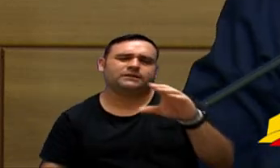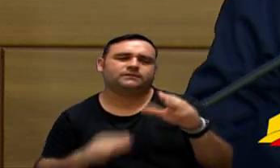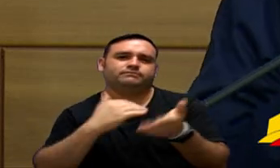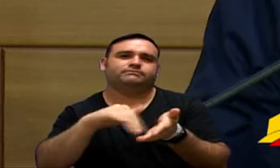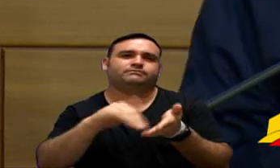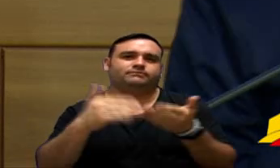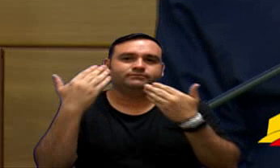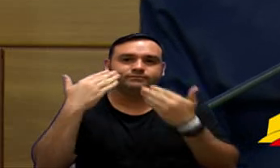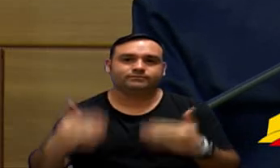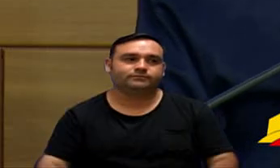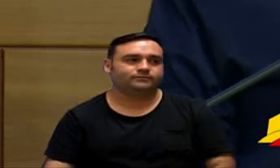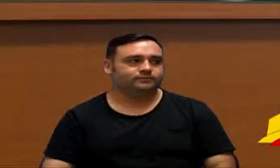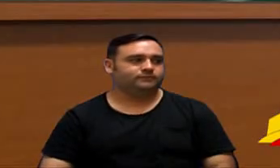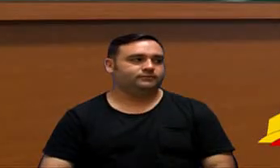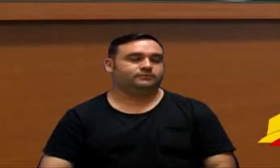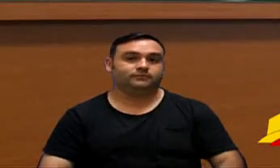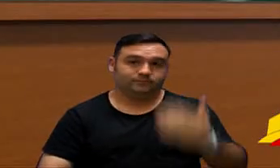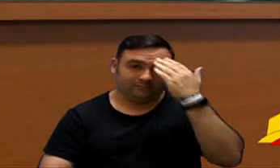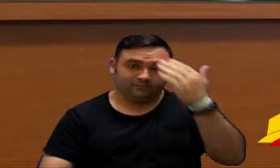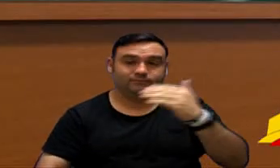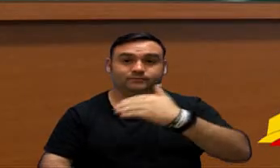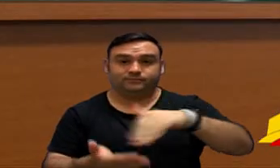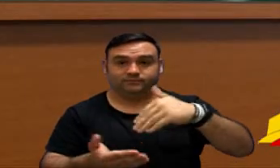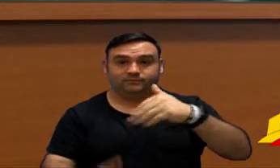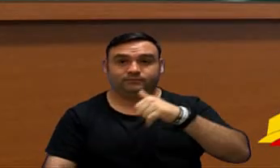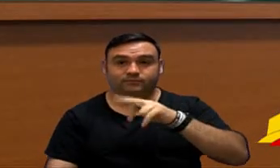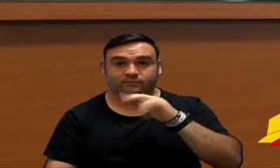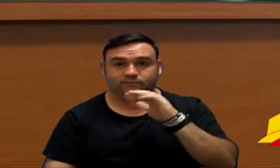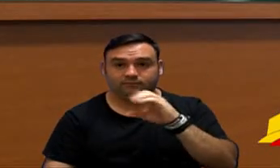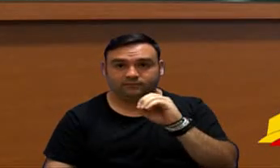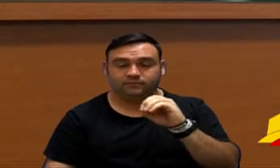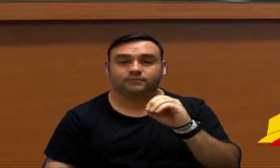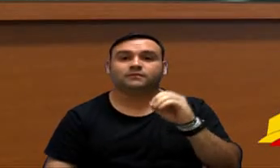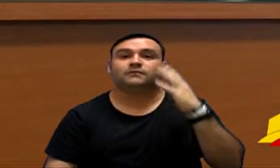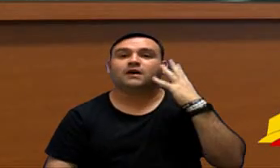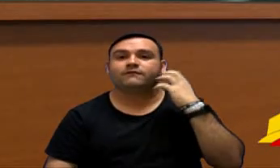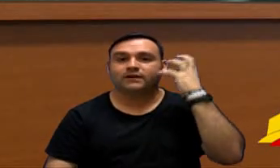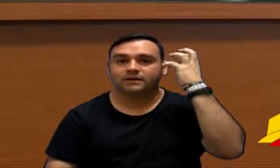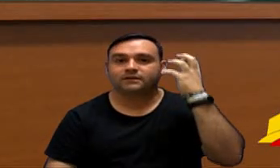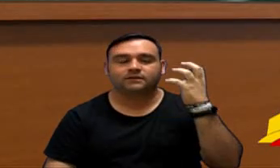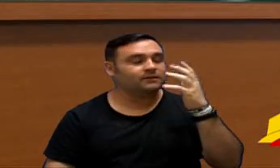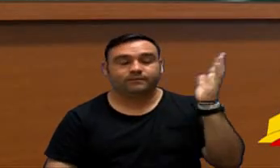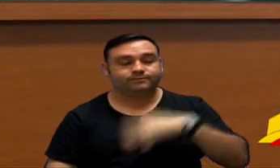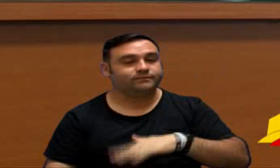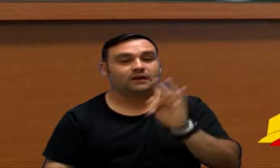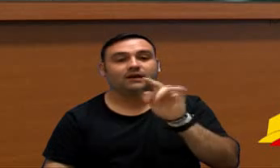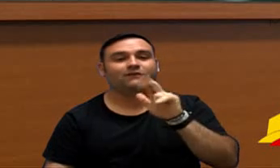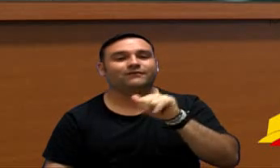escola. Obrigado, vereador. Obrigado, secretário Márcio Carrara. Fernanda, se quiser já